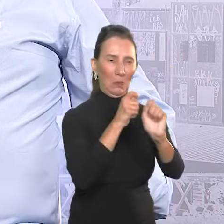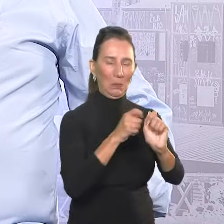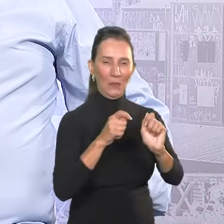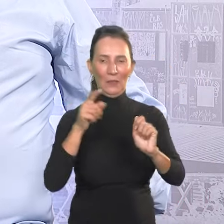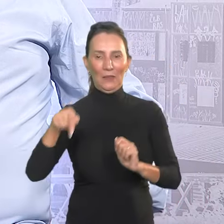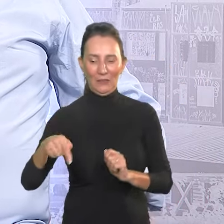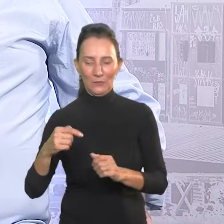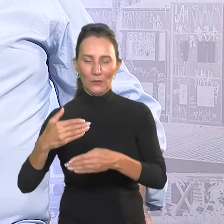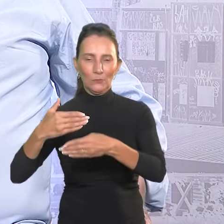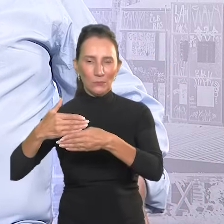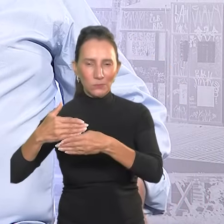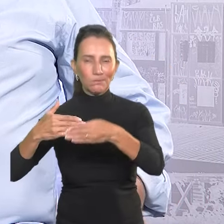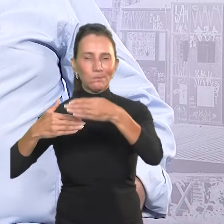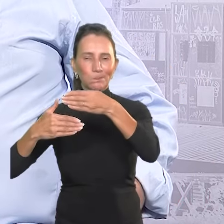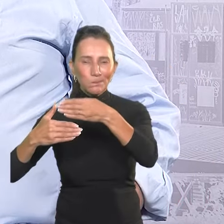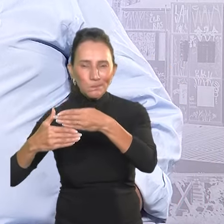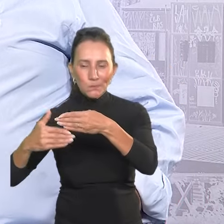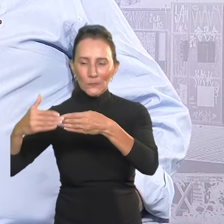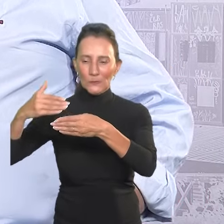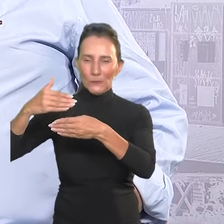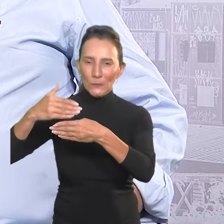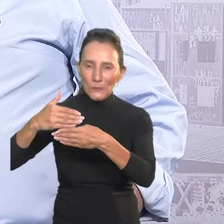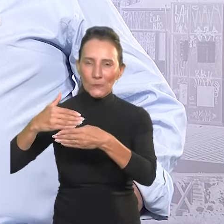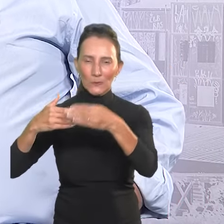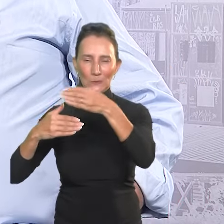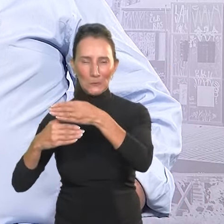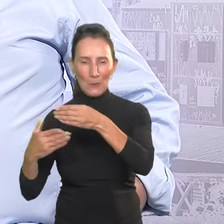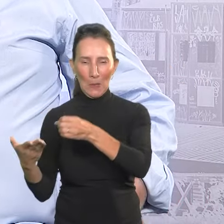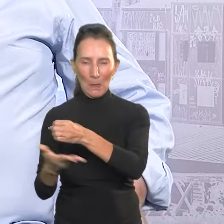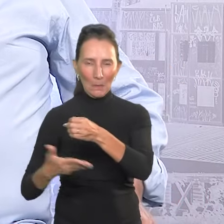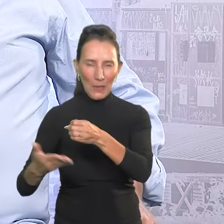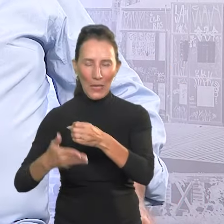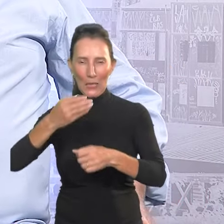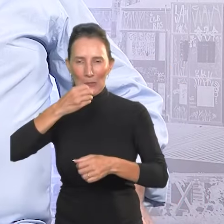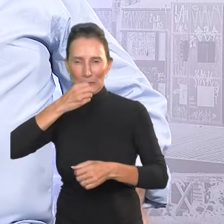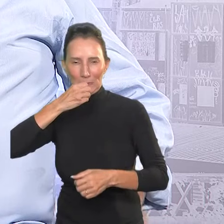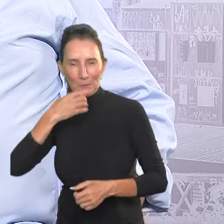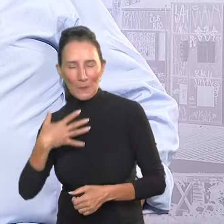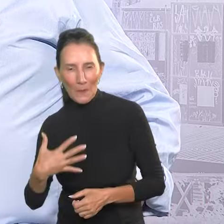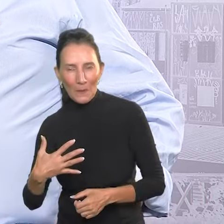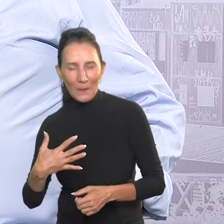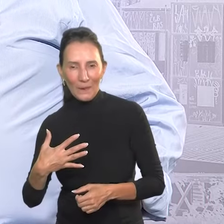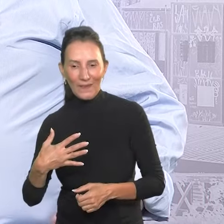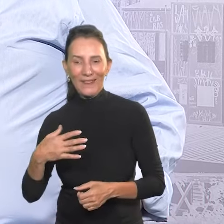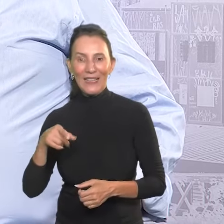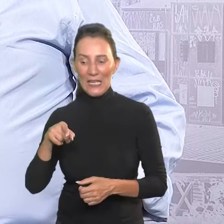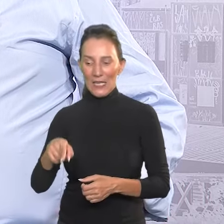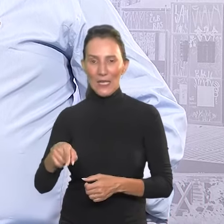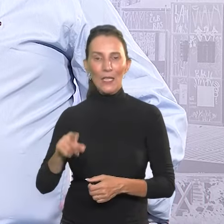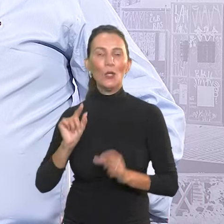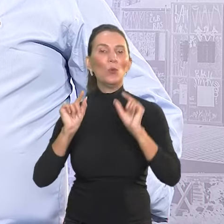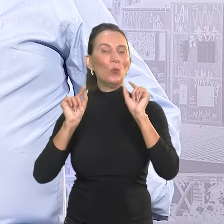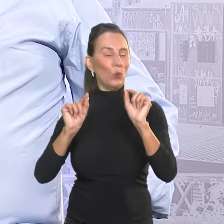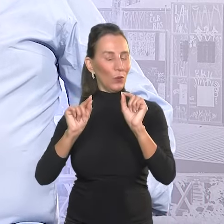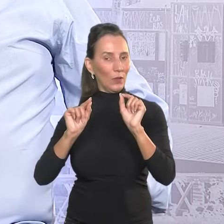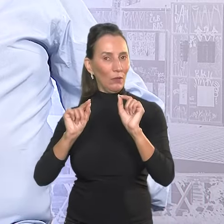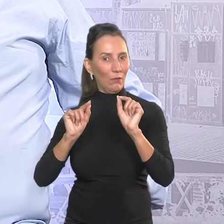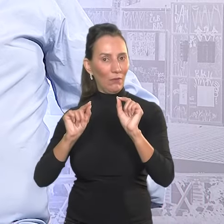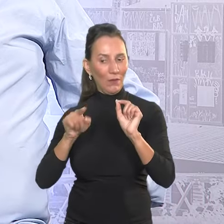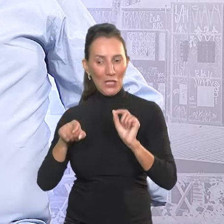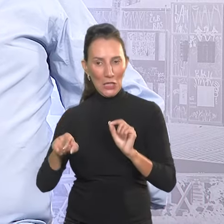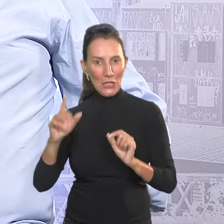que se preocupou em fazer a casa com boa estrutura, bem construída, e o que ocorreu foi onde